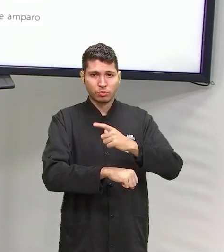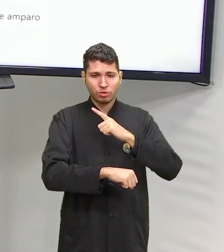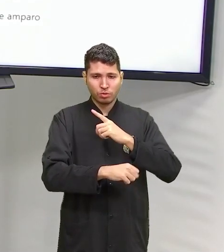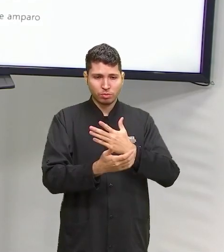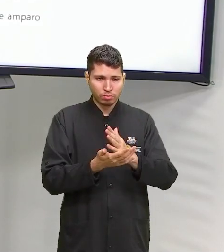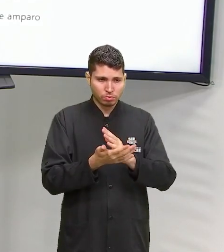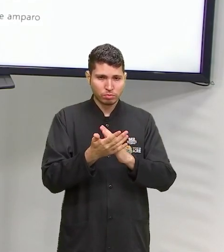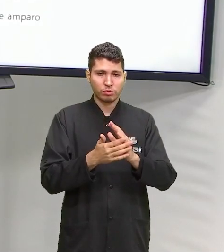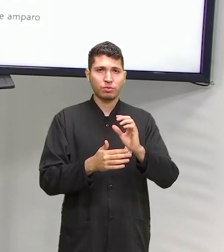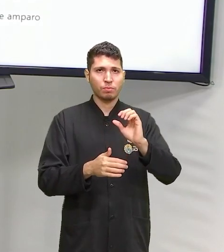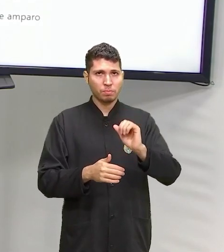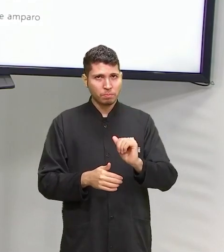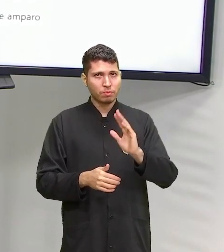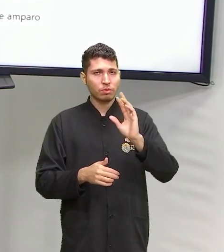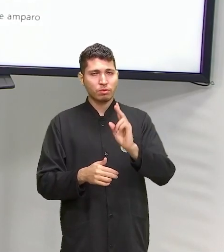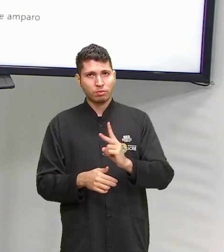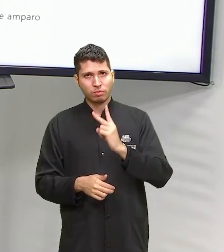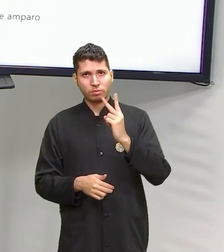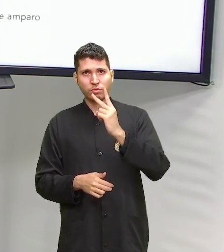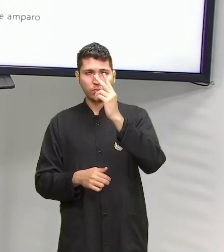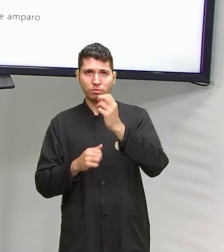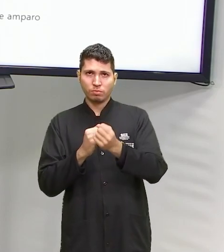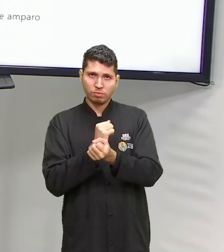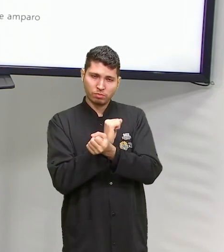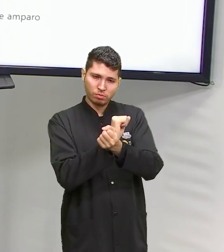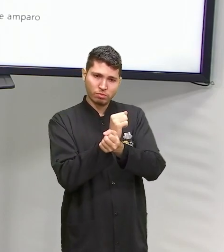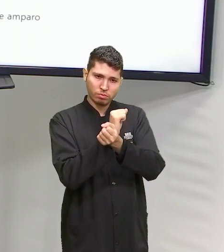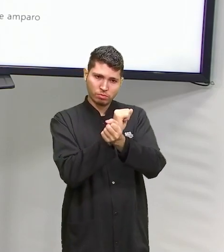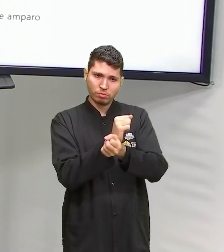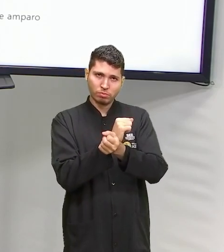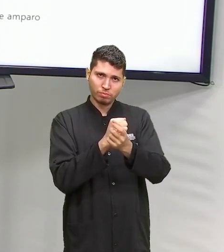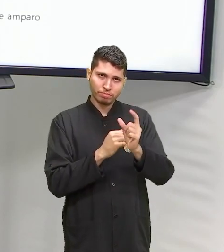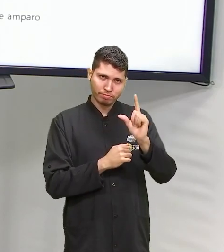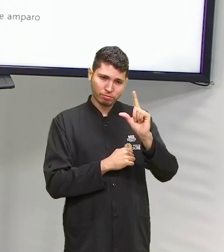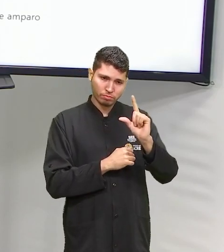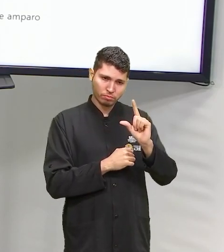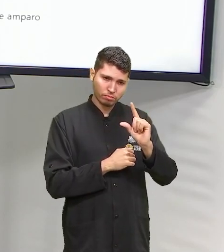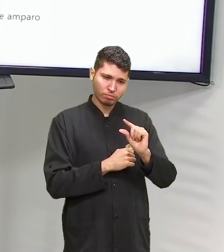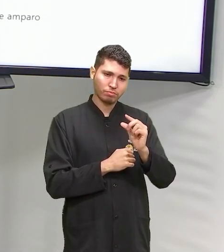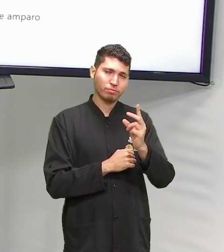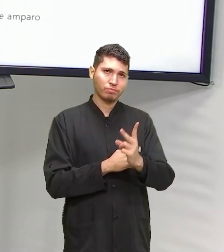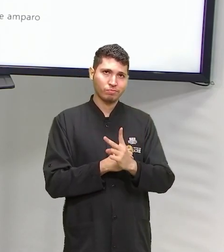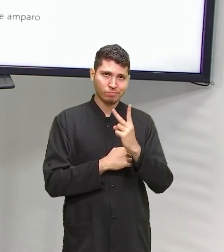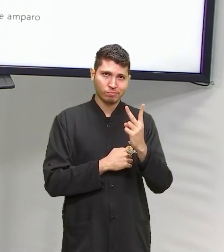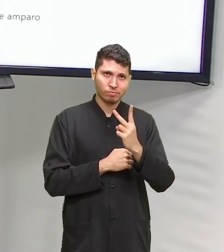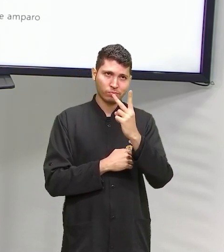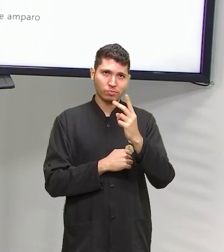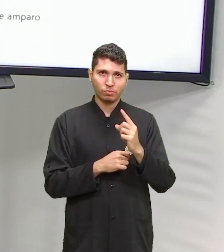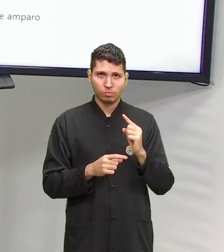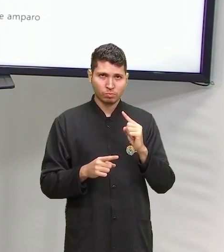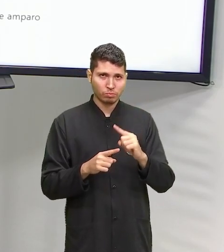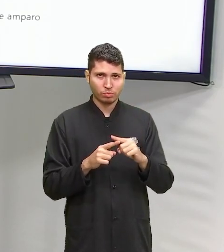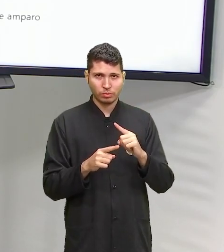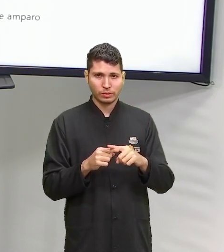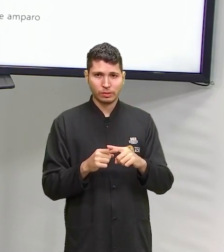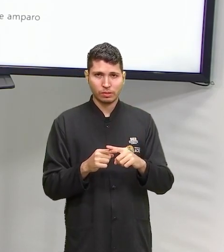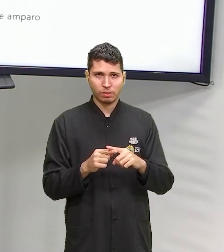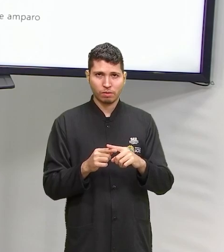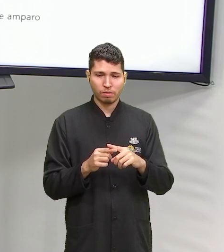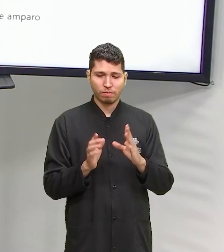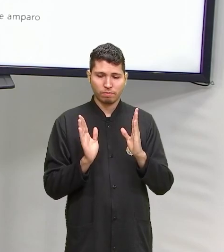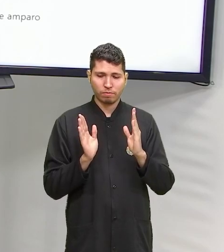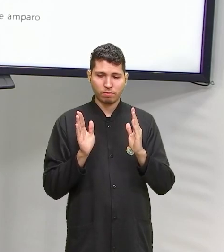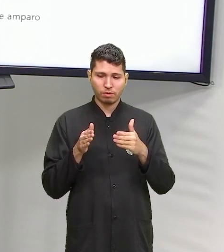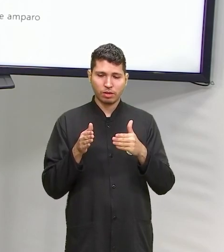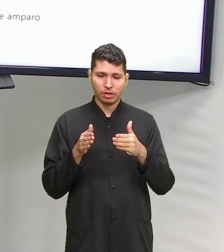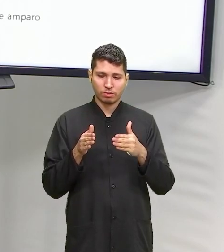E, claro, o escravizado não tem valor dentro dessa sociedade, tá? Porque ele é visto, mais uma vez, como mercadoria. Se ele é uma mercadoria,